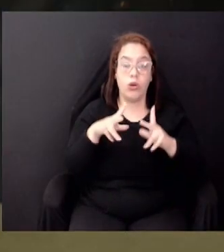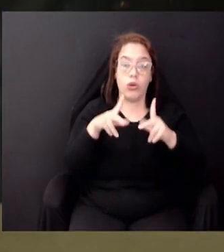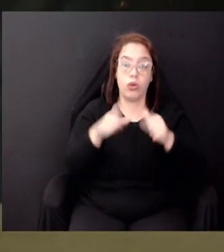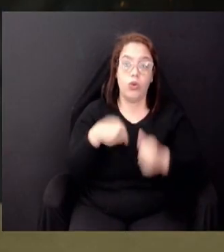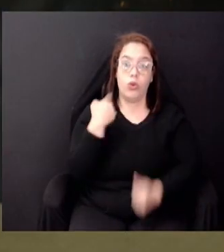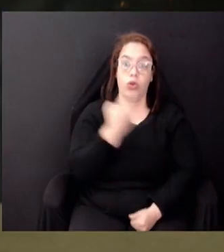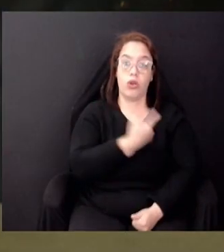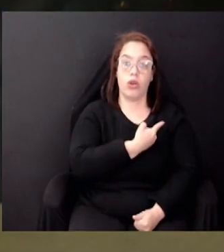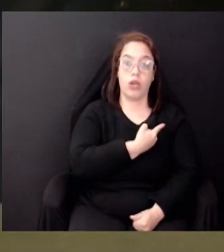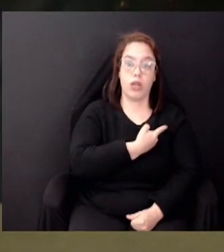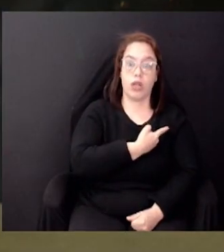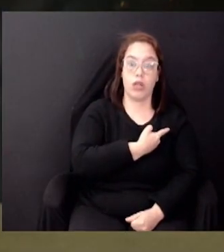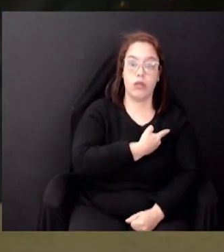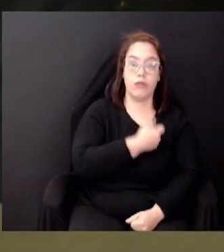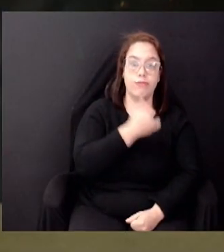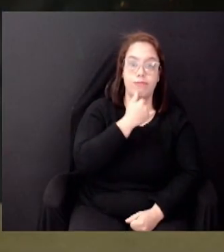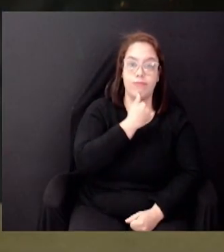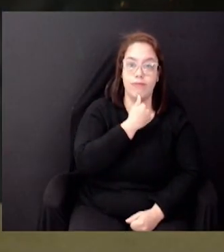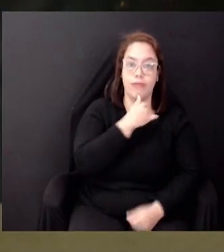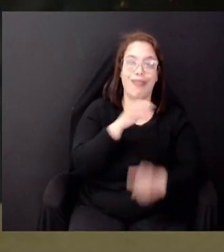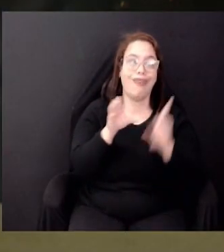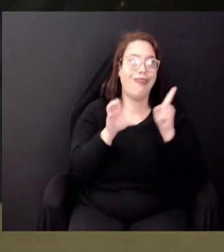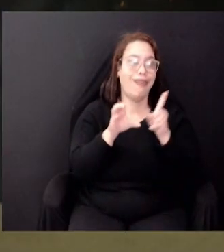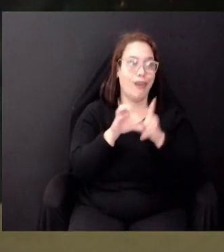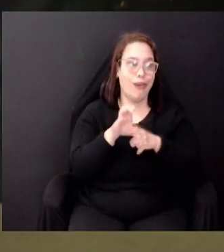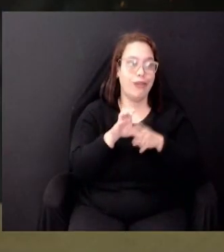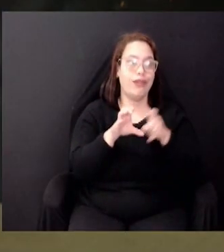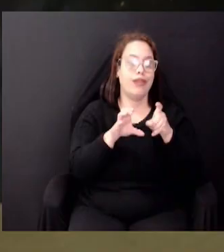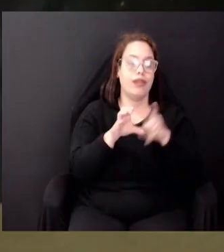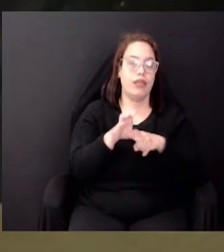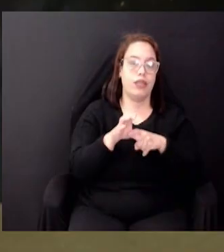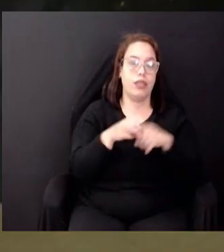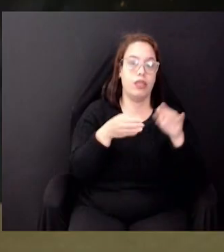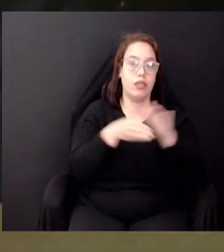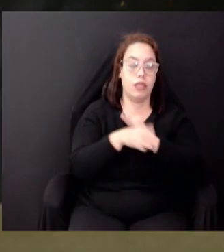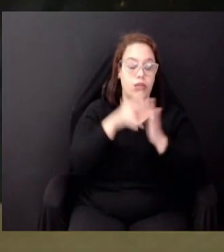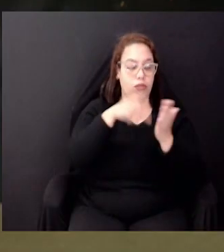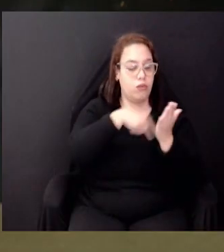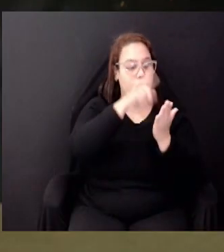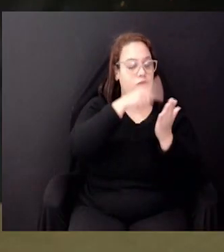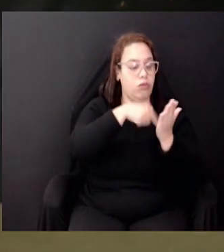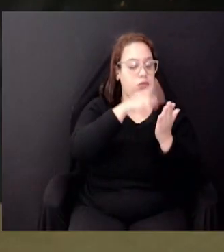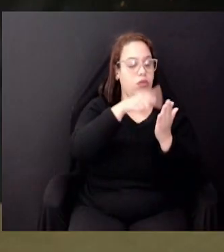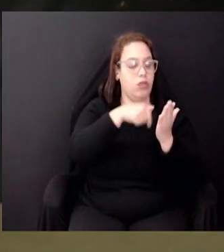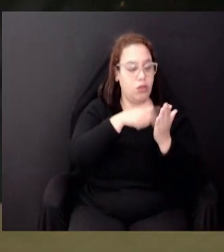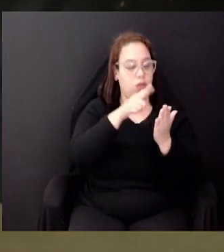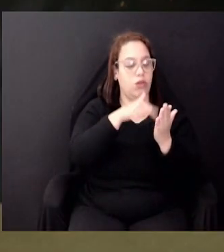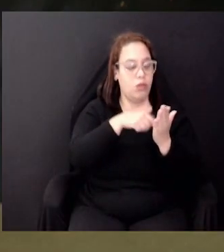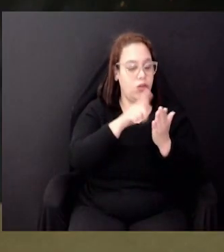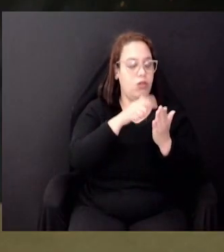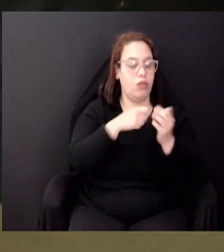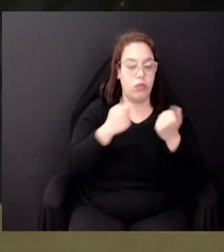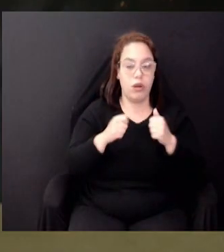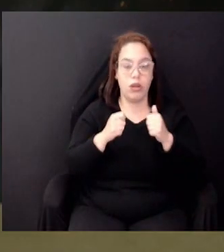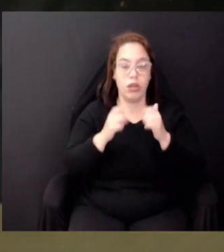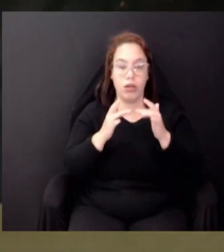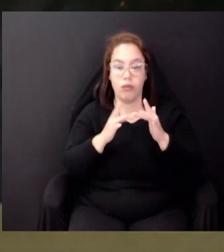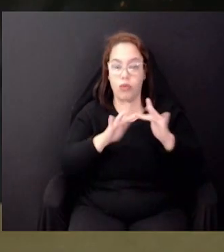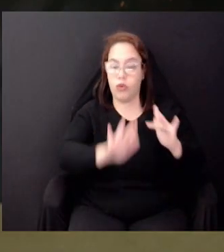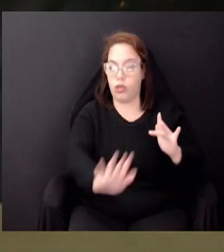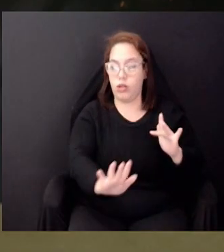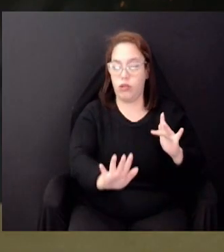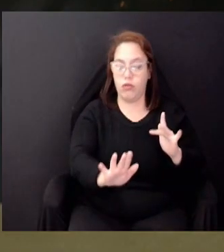gente, infelizmente, ficou dependente do celular, a gente tem costume de rolar a tela, a gente precisa aprender a se desconectar. Eu estou tentando fazer isso e a gente